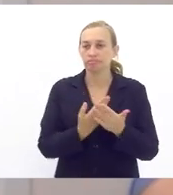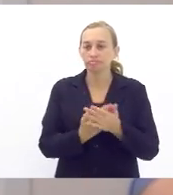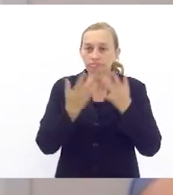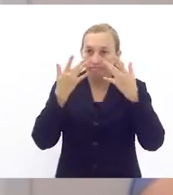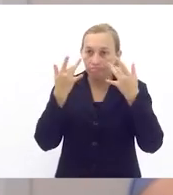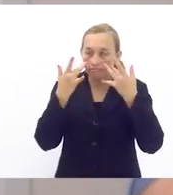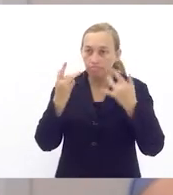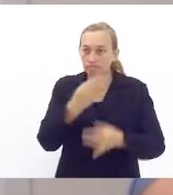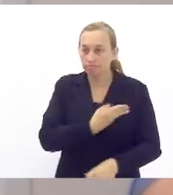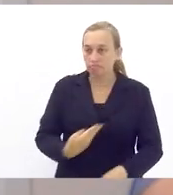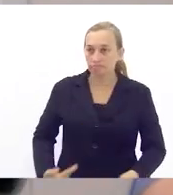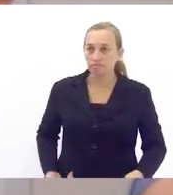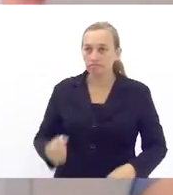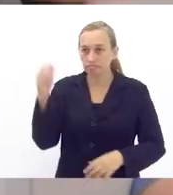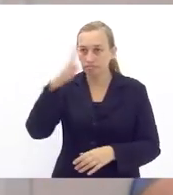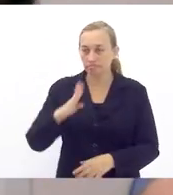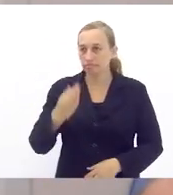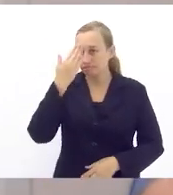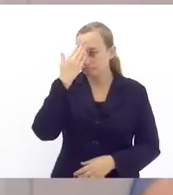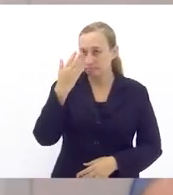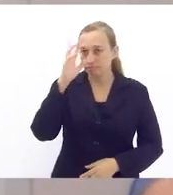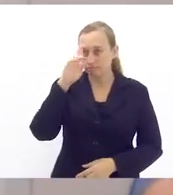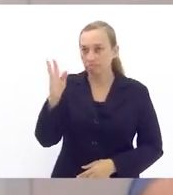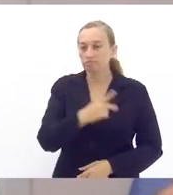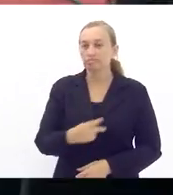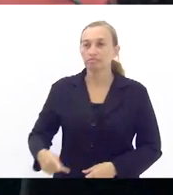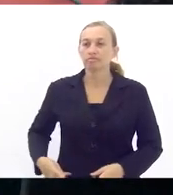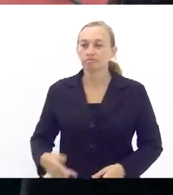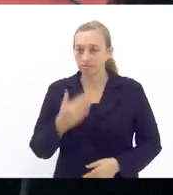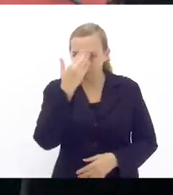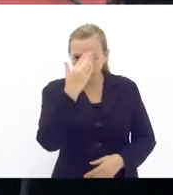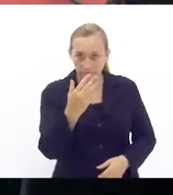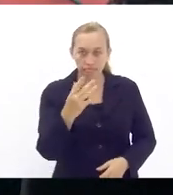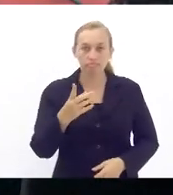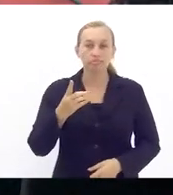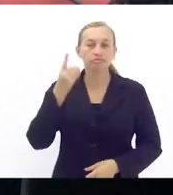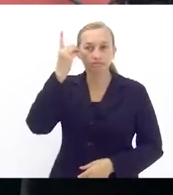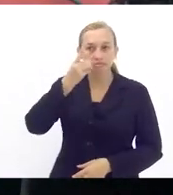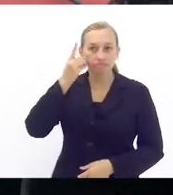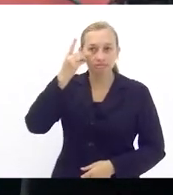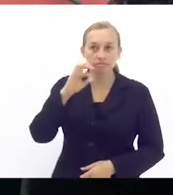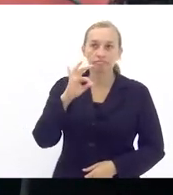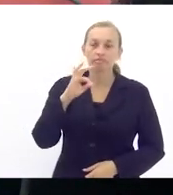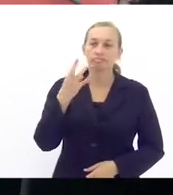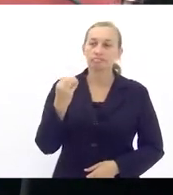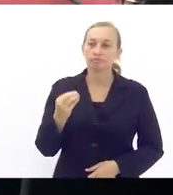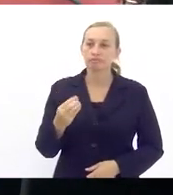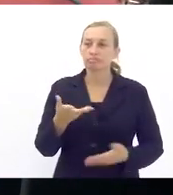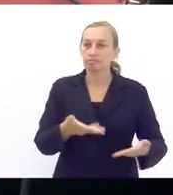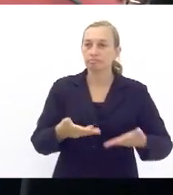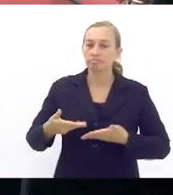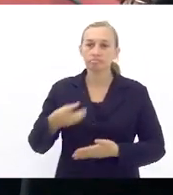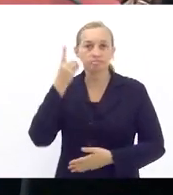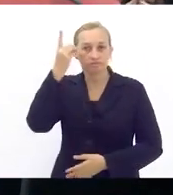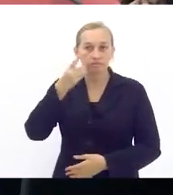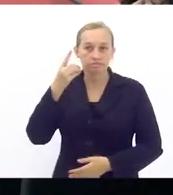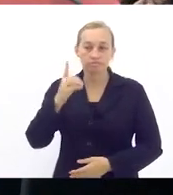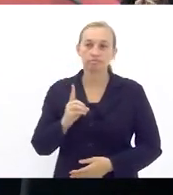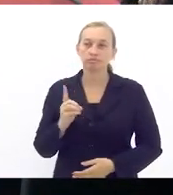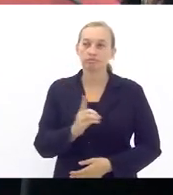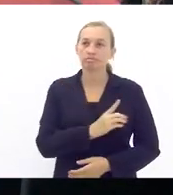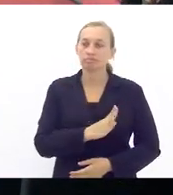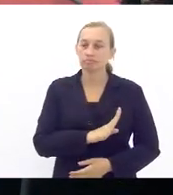teatro pública do Brasil Muito obrigado Presidente tá em boas mãos Obrigado Deputado Tiago Queria convidar que é deputada Dani Bauer para